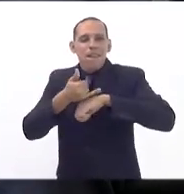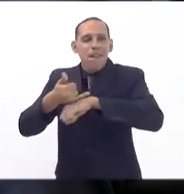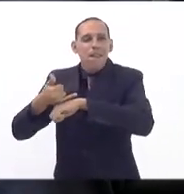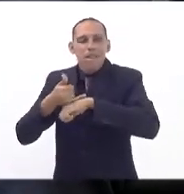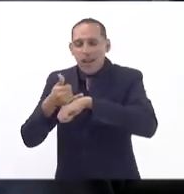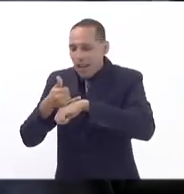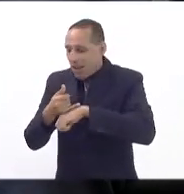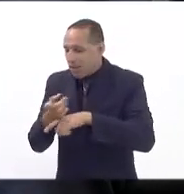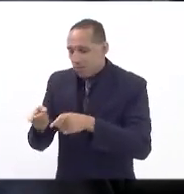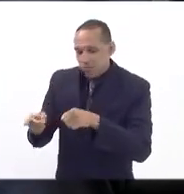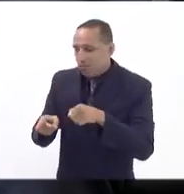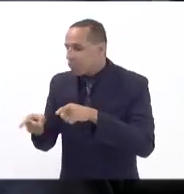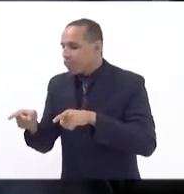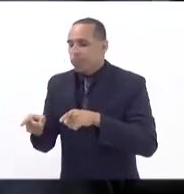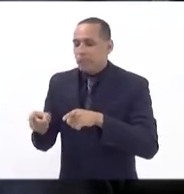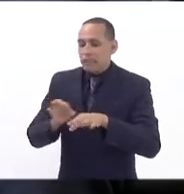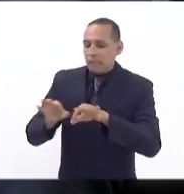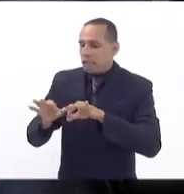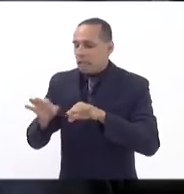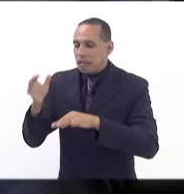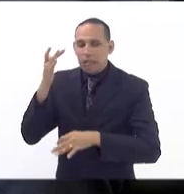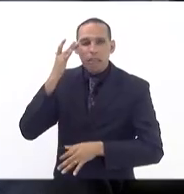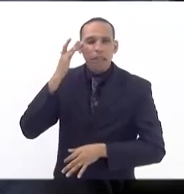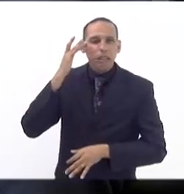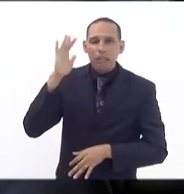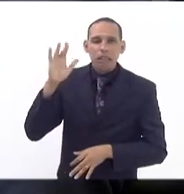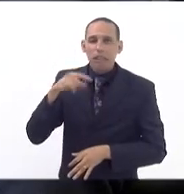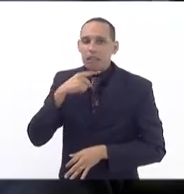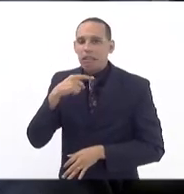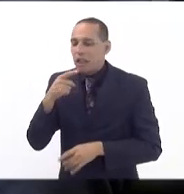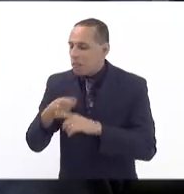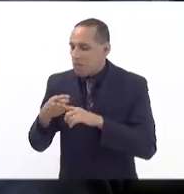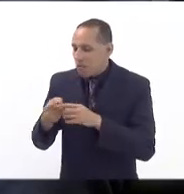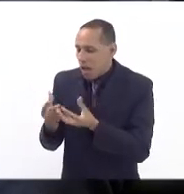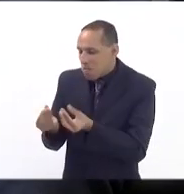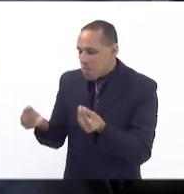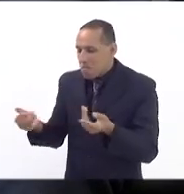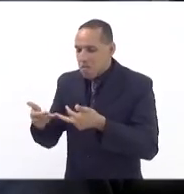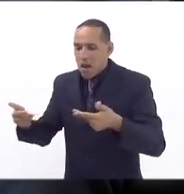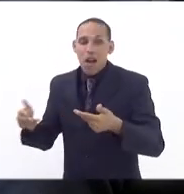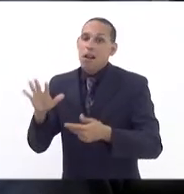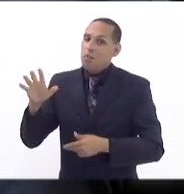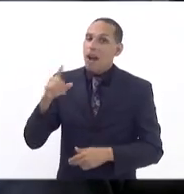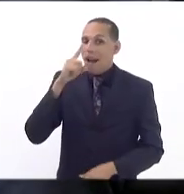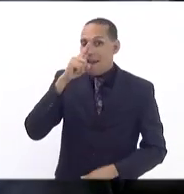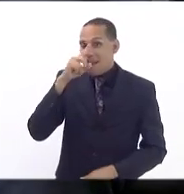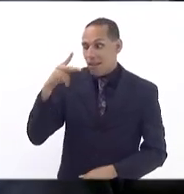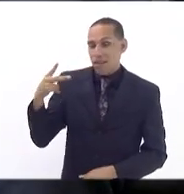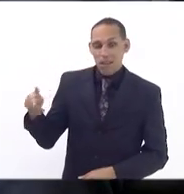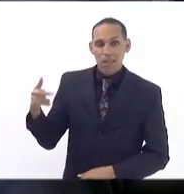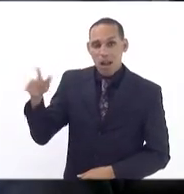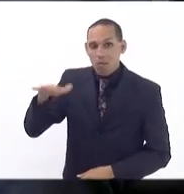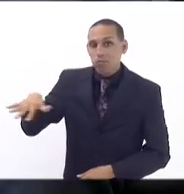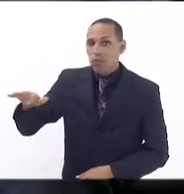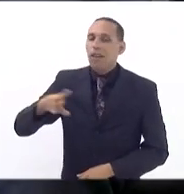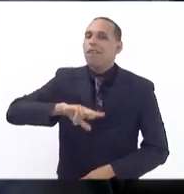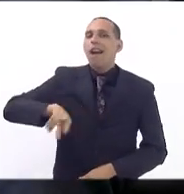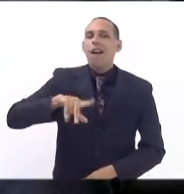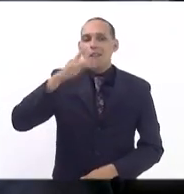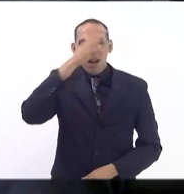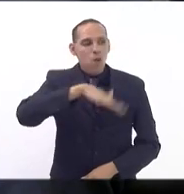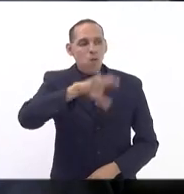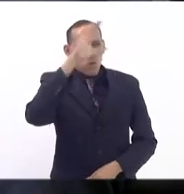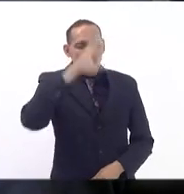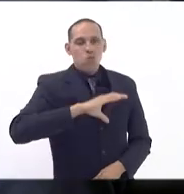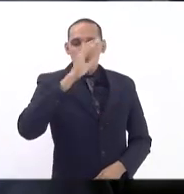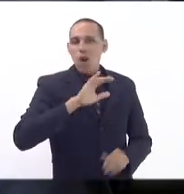e ele não tem como ter o controle mas aí é o risco da atividade dele não pode fazer uma atividade é deles não é exata